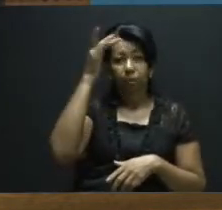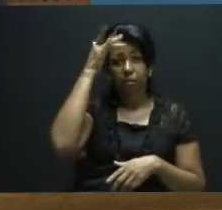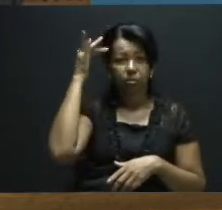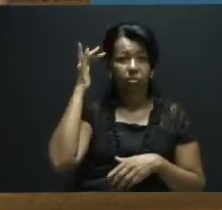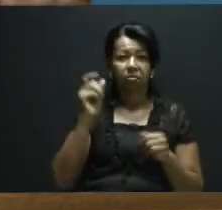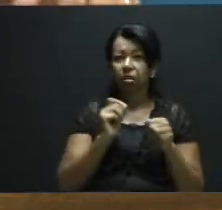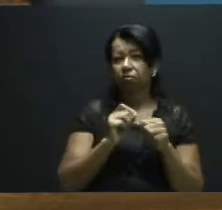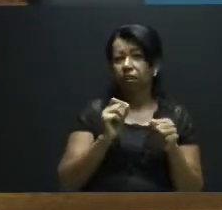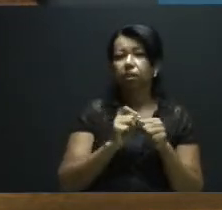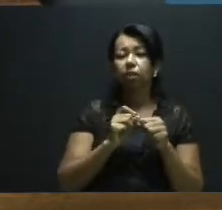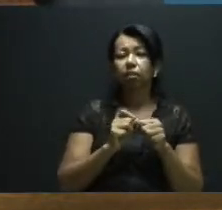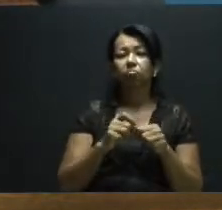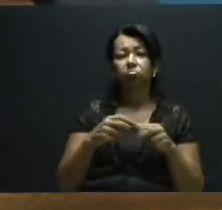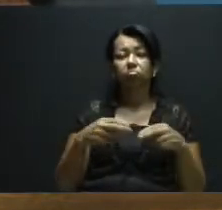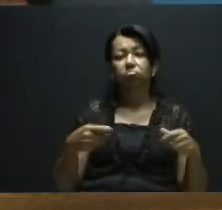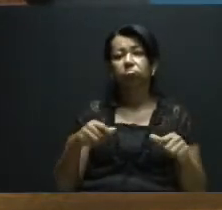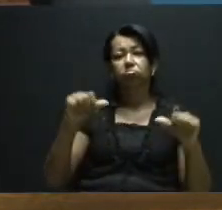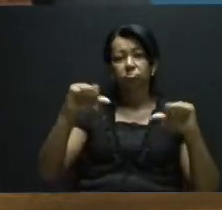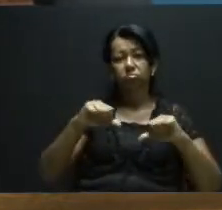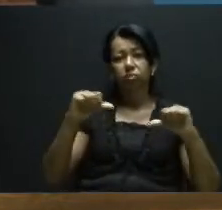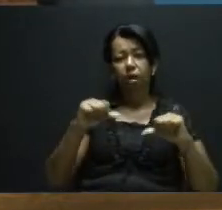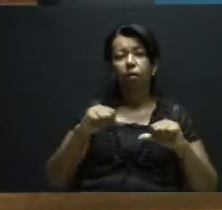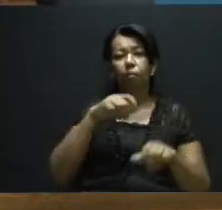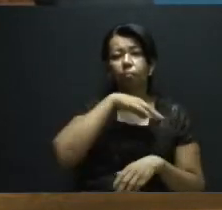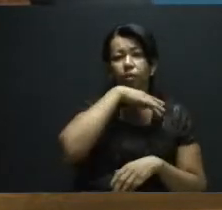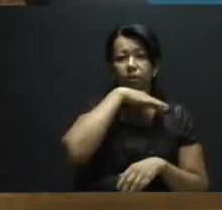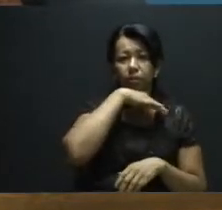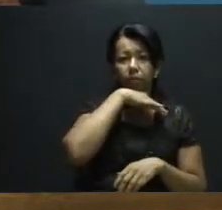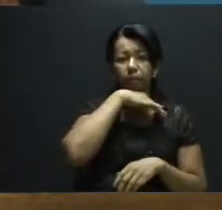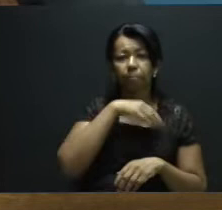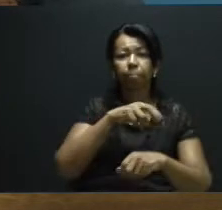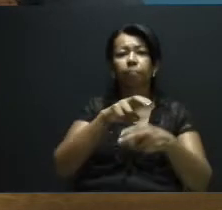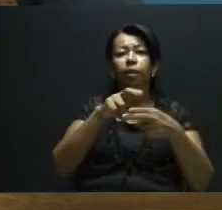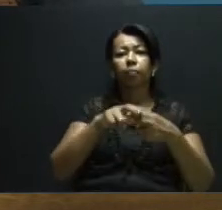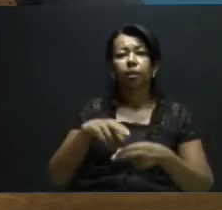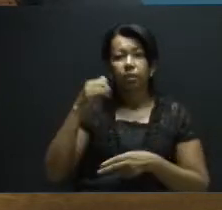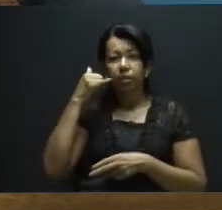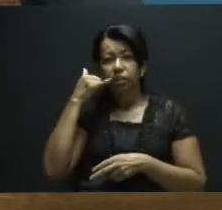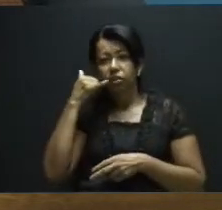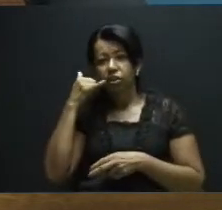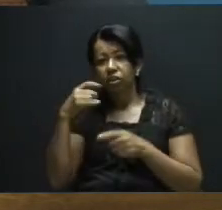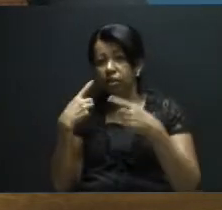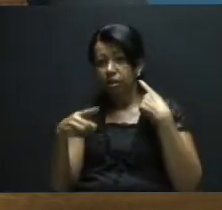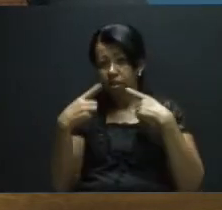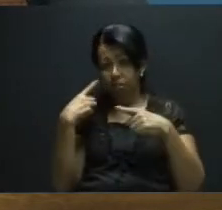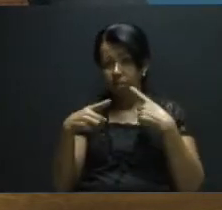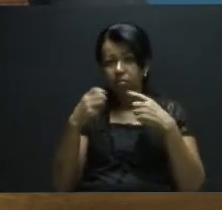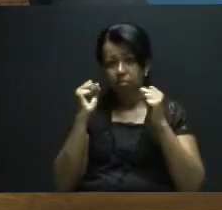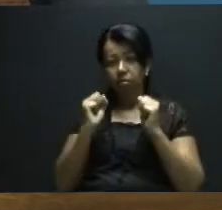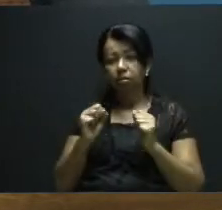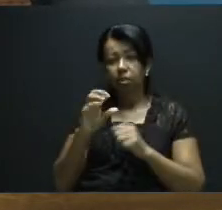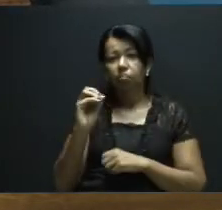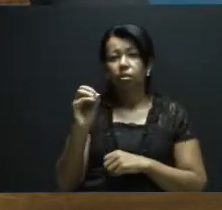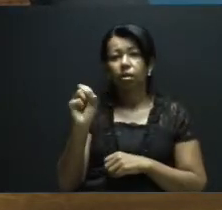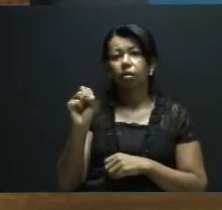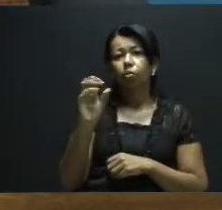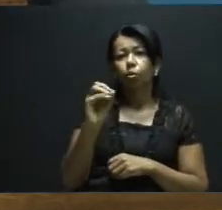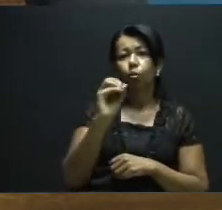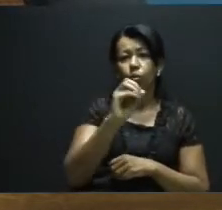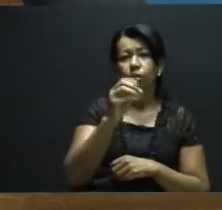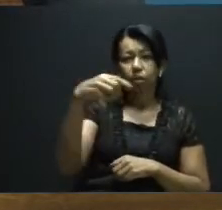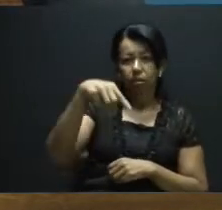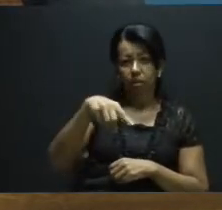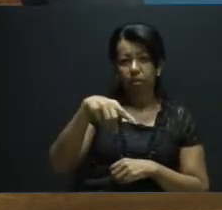o ato é de maus tratos por isso esse disque denúncia que possa ter 10 800 aqui na